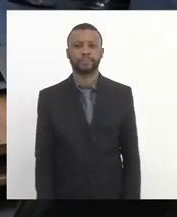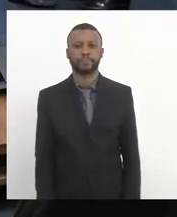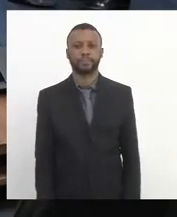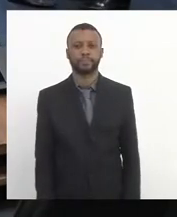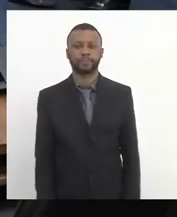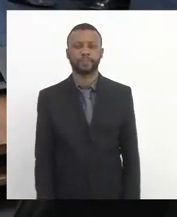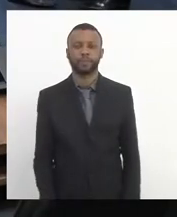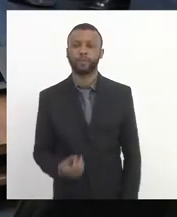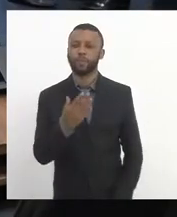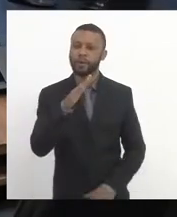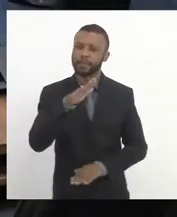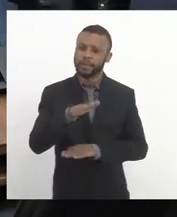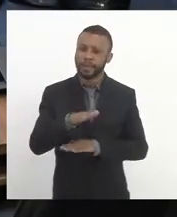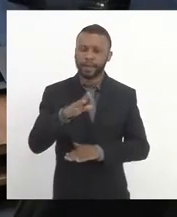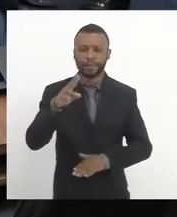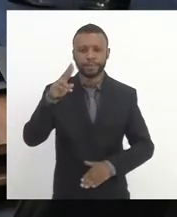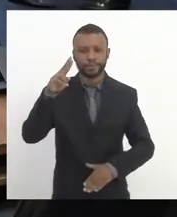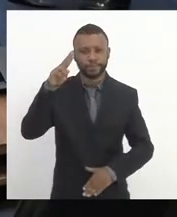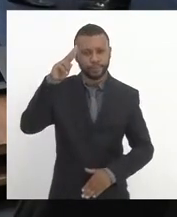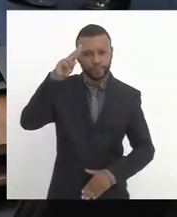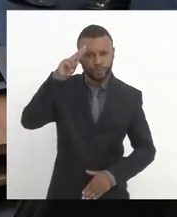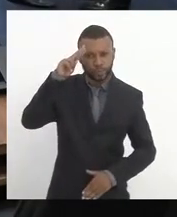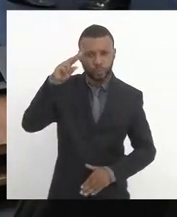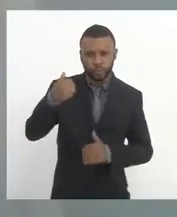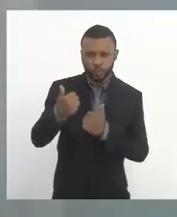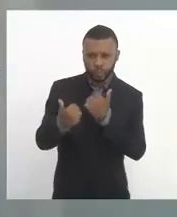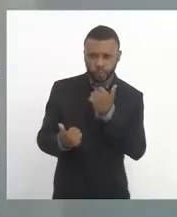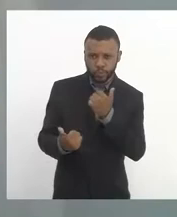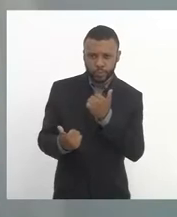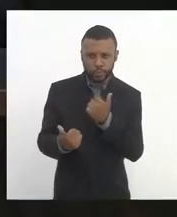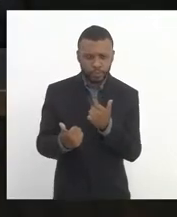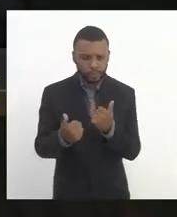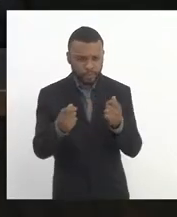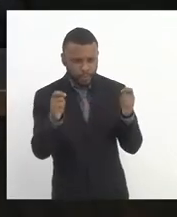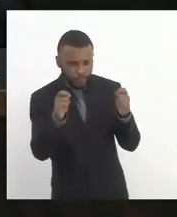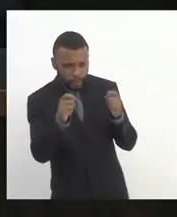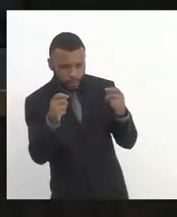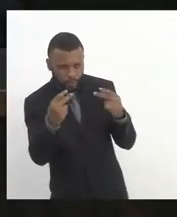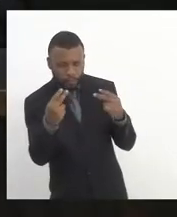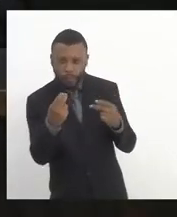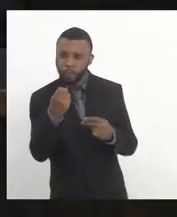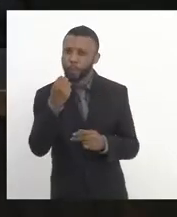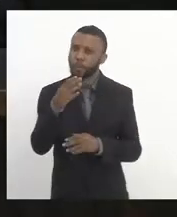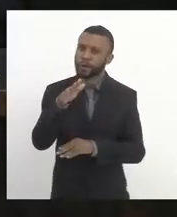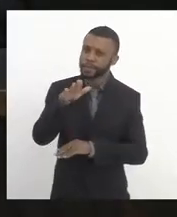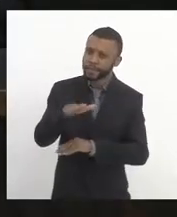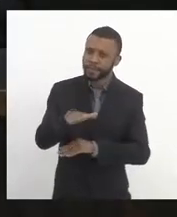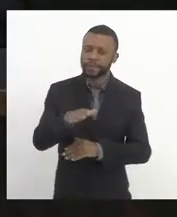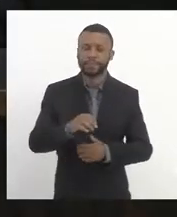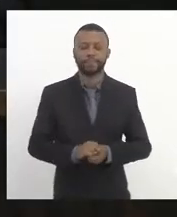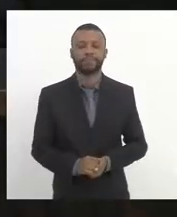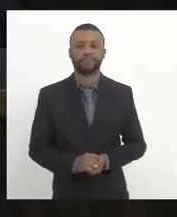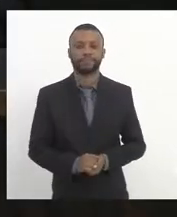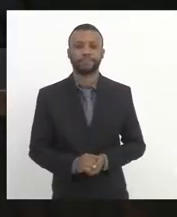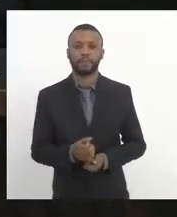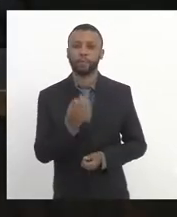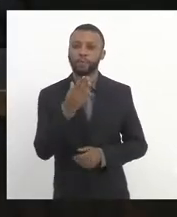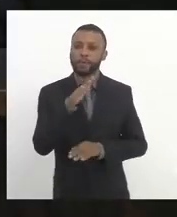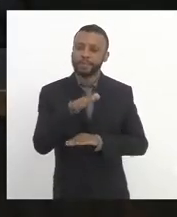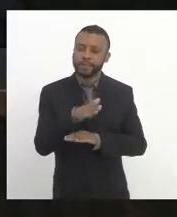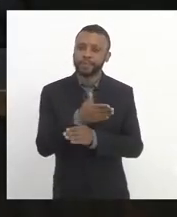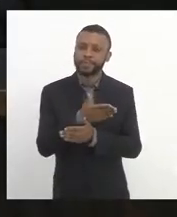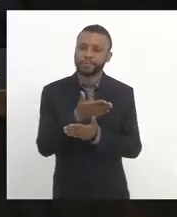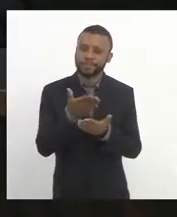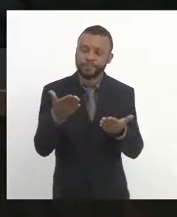Boa tarde, sub. Está me ouvindo? Agora sim, boa tarde. Boa tarde, tudo bem? É que eu estou com uma